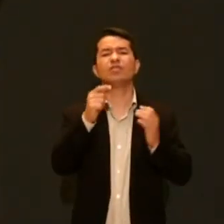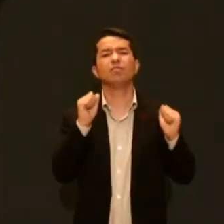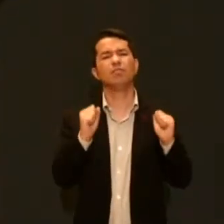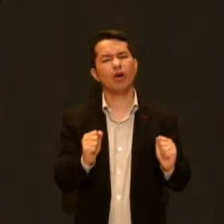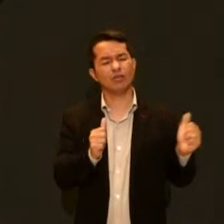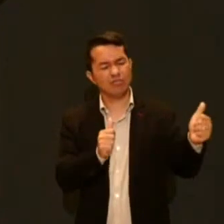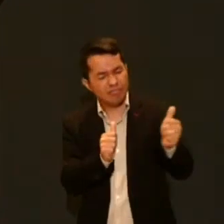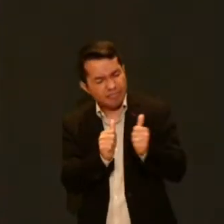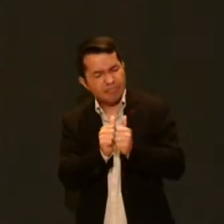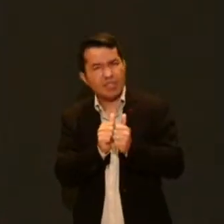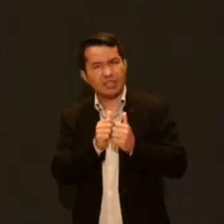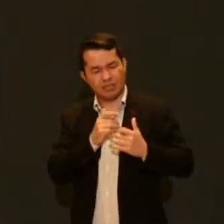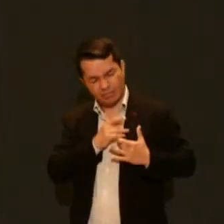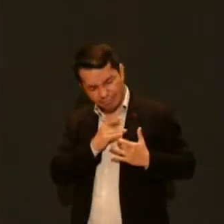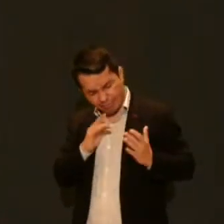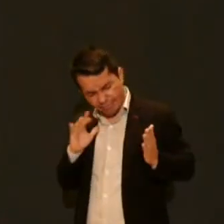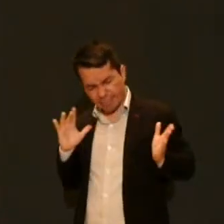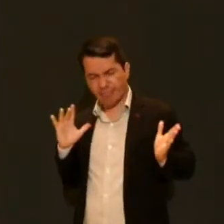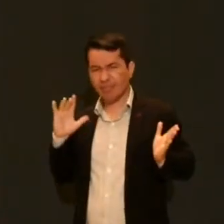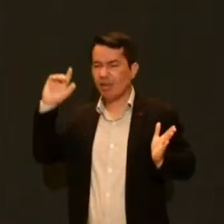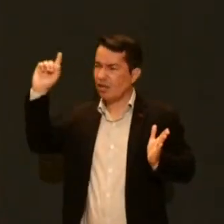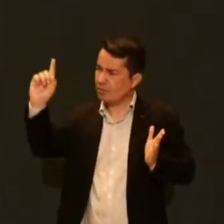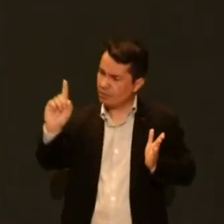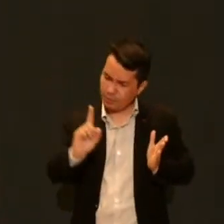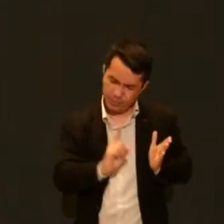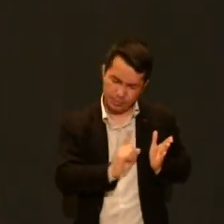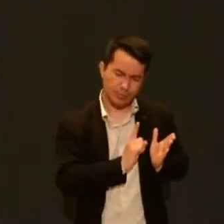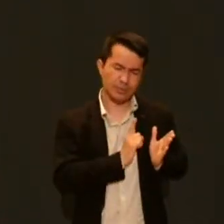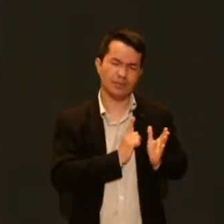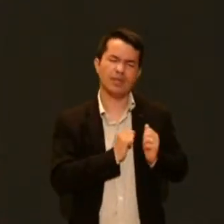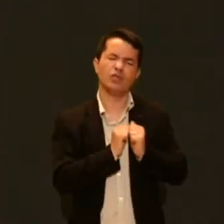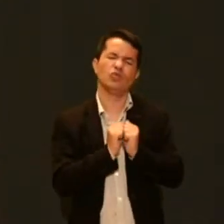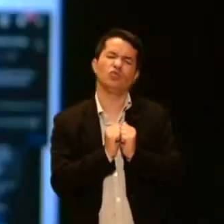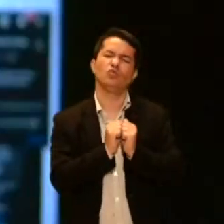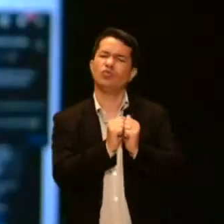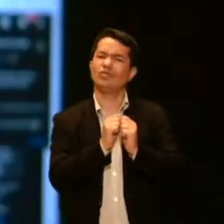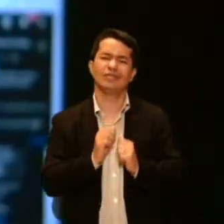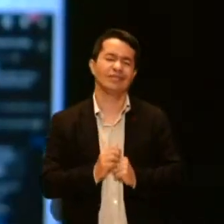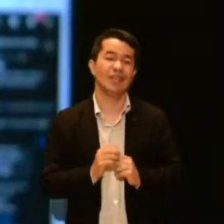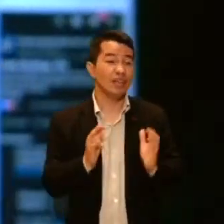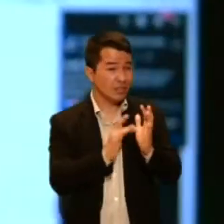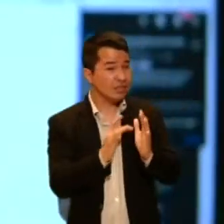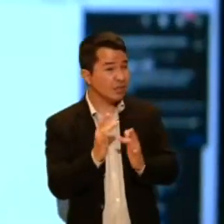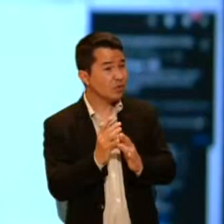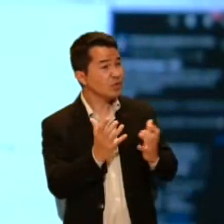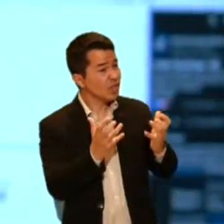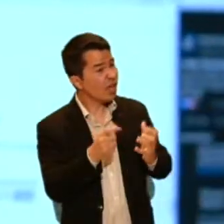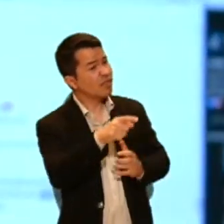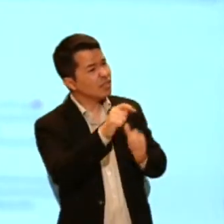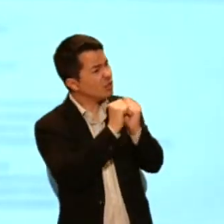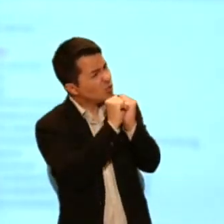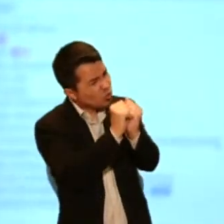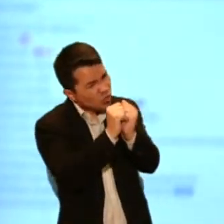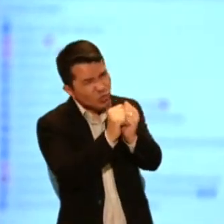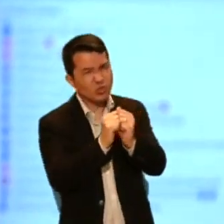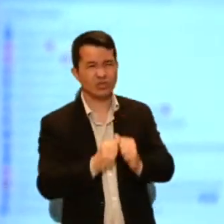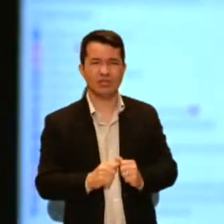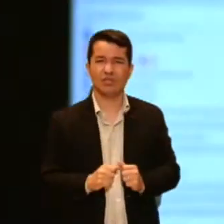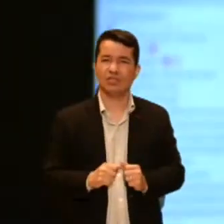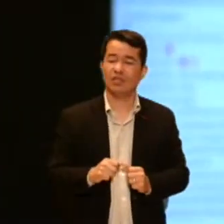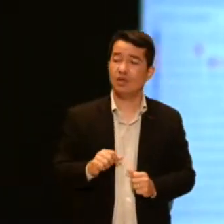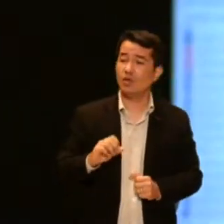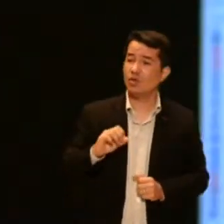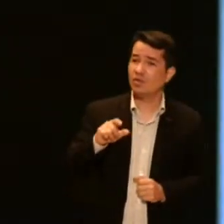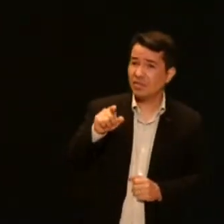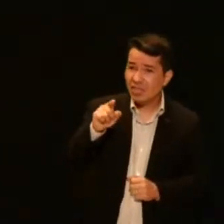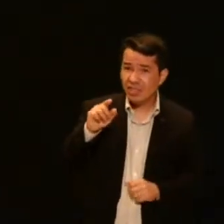vida, Ele vai te trazer para perto dEle. E não importa qual a dificuldade